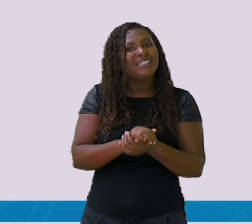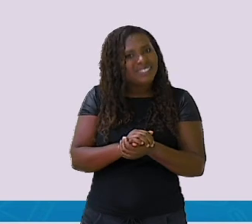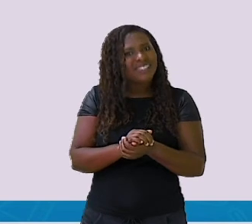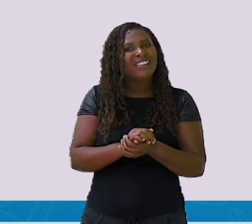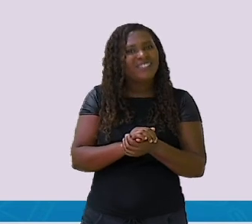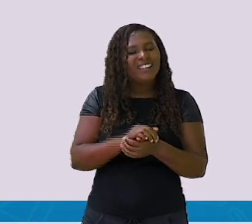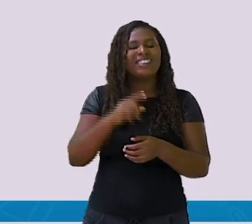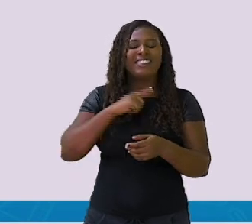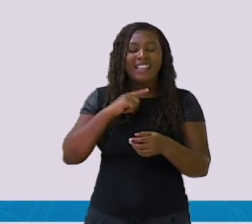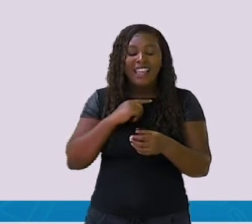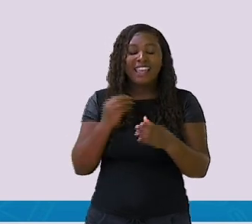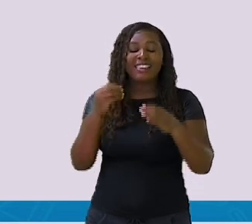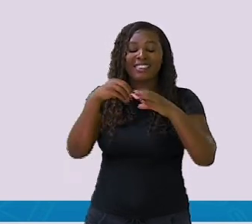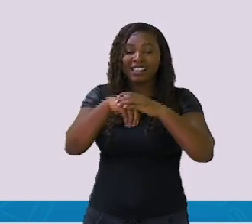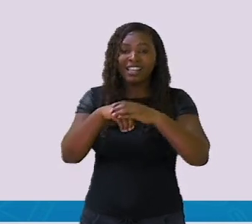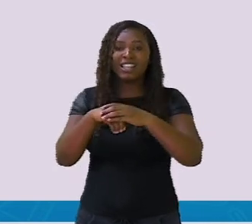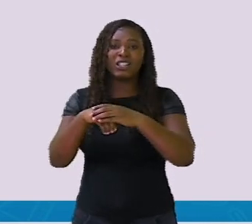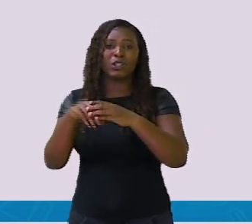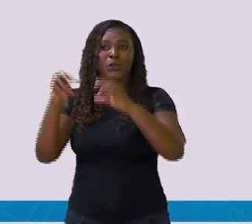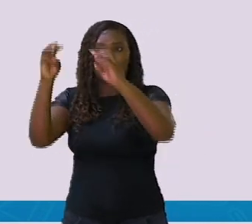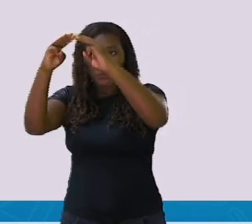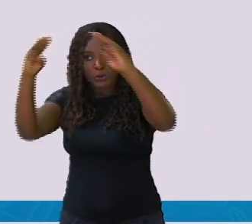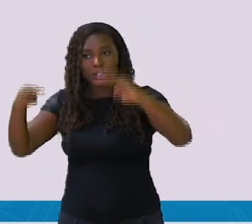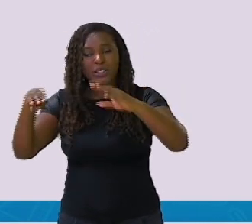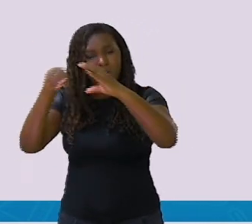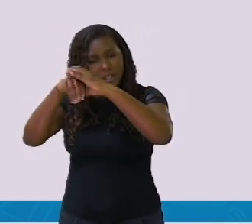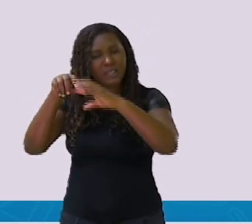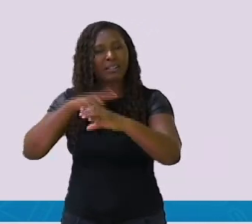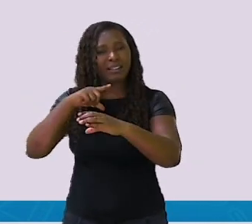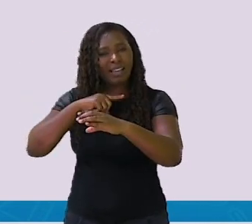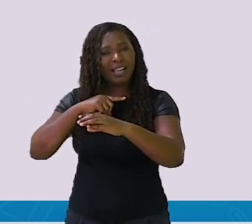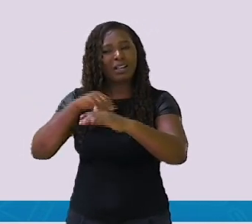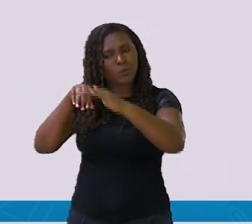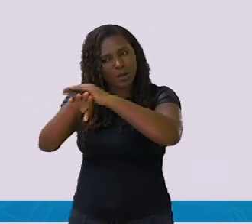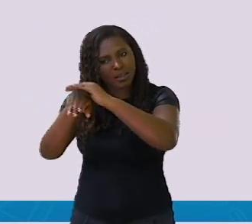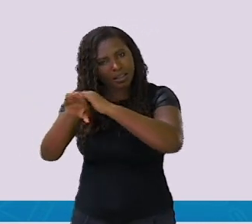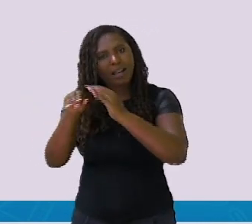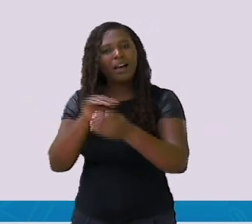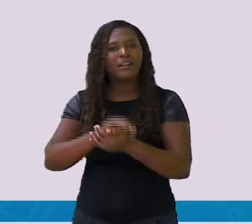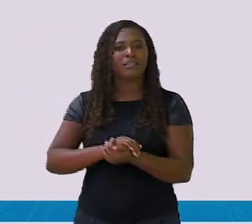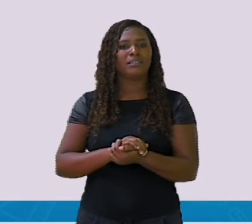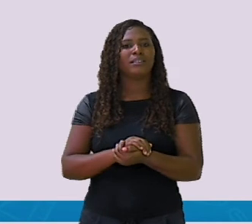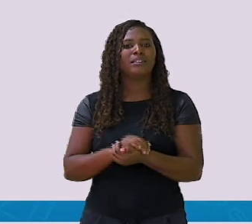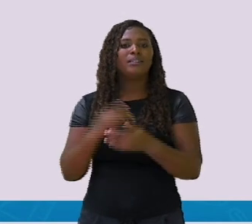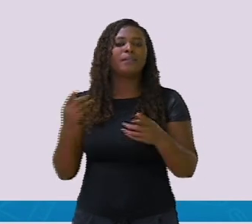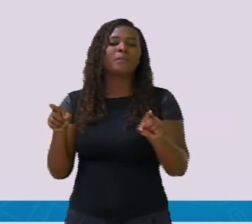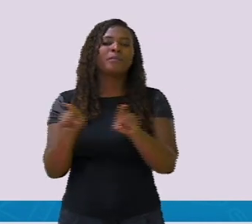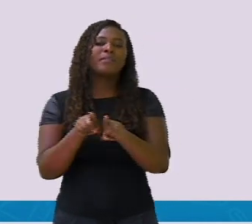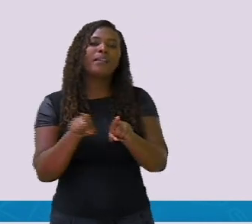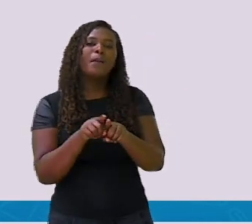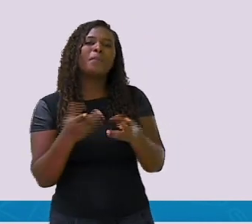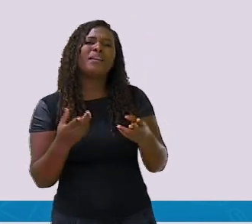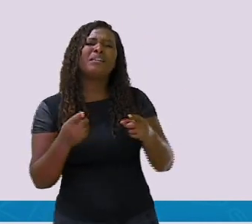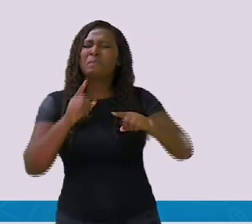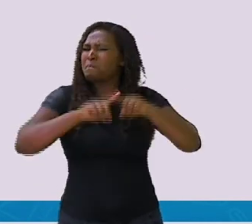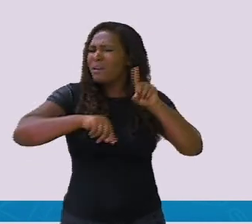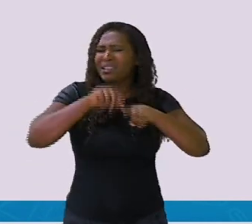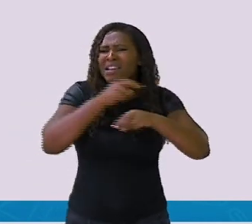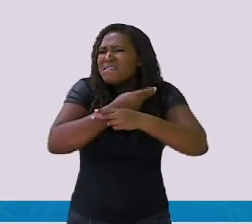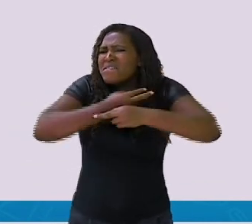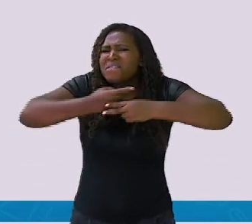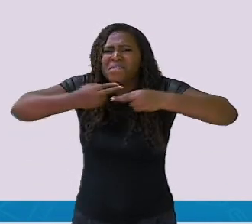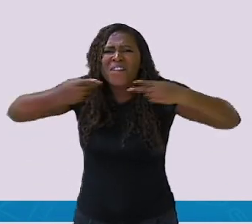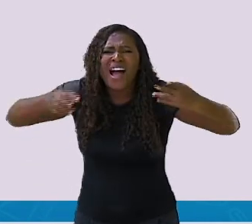objetos litúrgicos, né, que eram muito usados nas igrejas antigamente, instrumentos cirúrgicos e profissionais. Então, quer